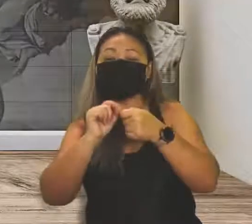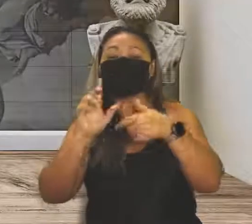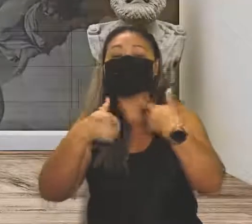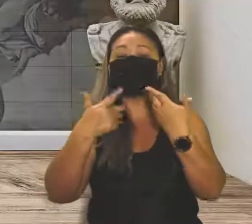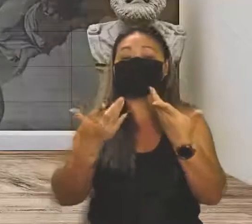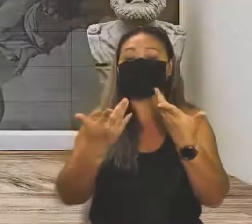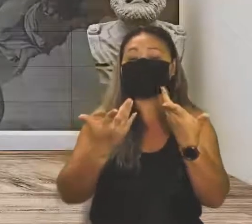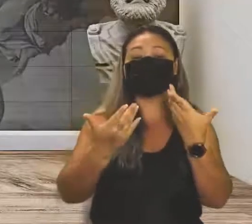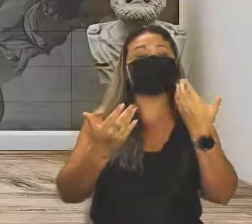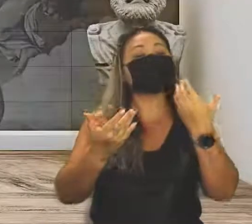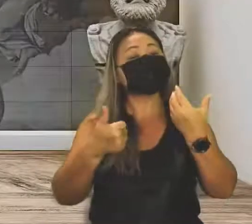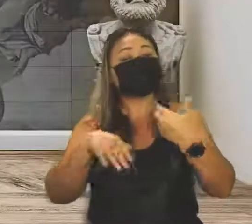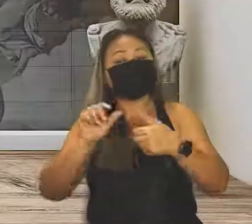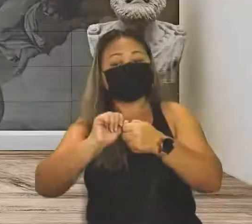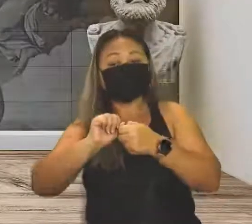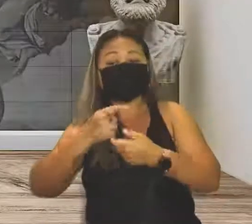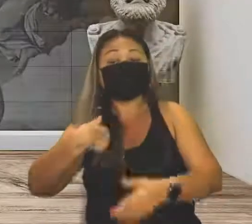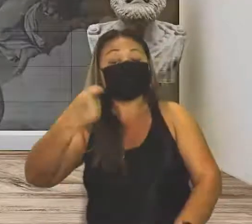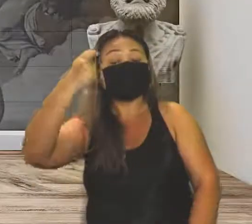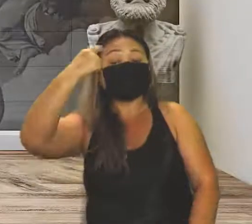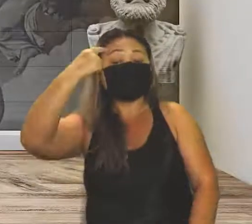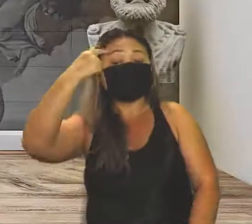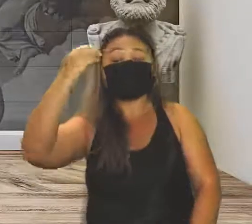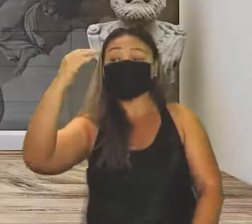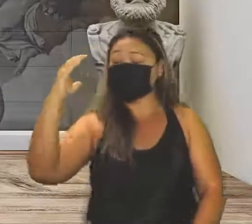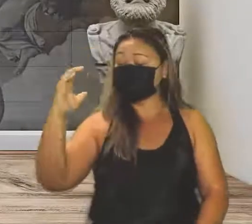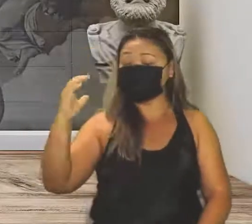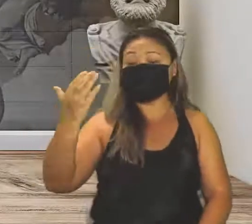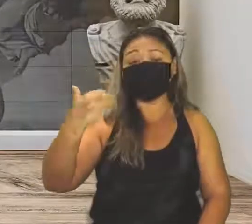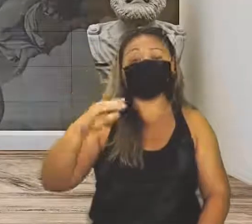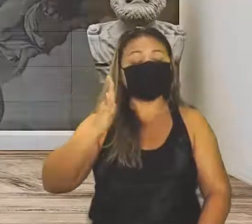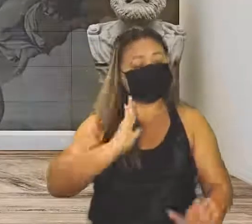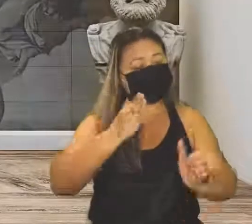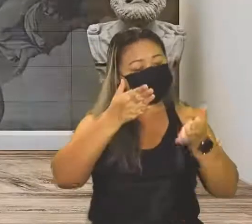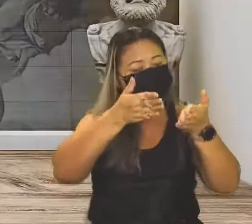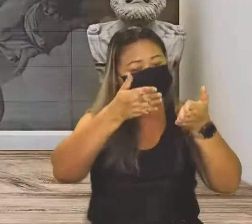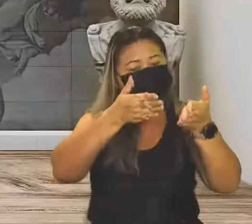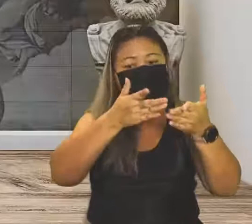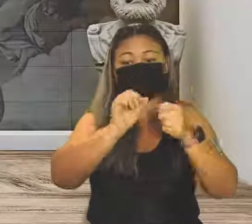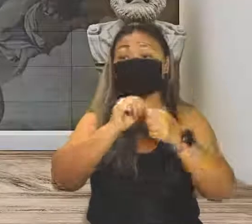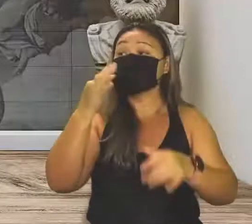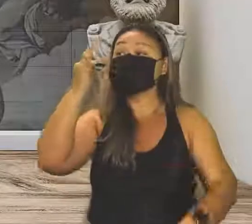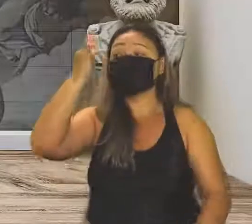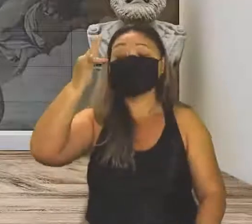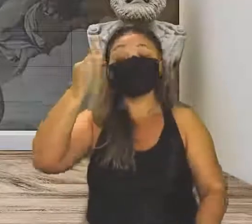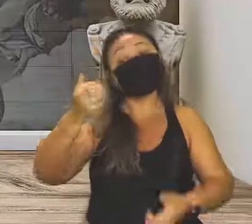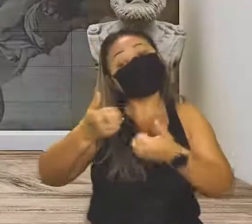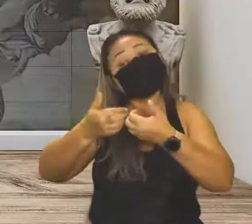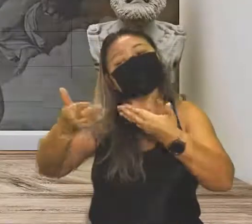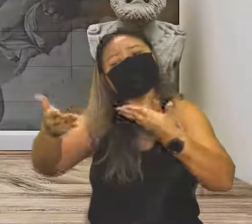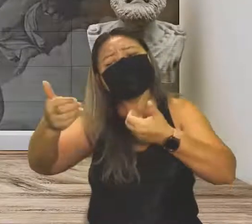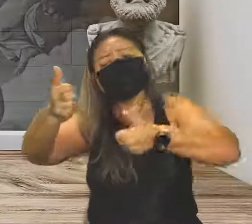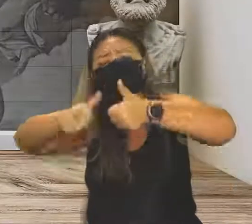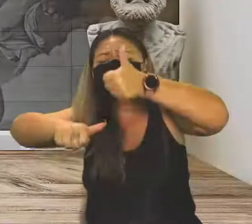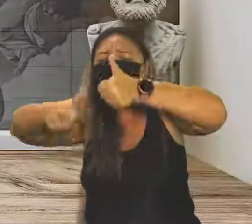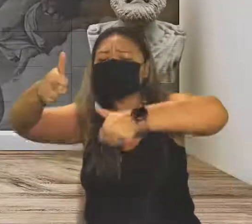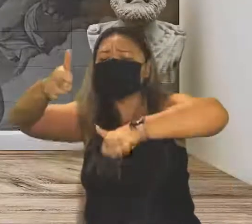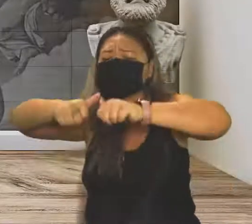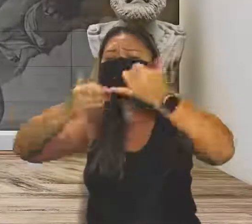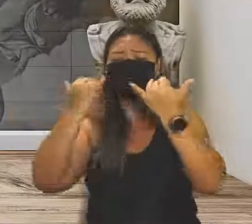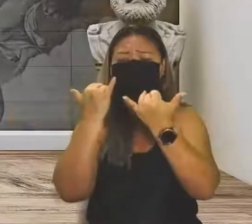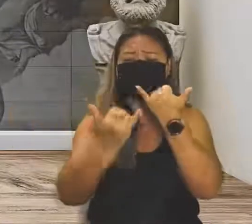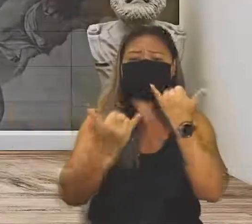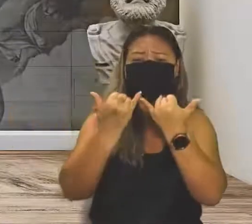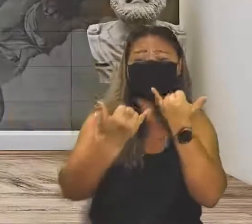pensamento científico ele tem um método a seguir racionalmente. O filosófico é mais de análise, parecido